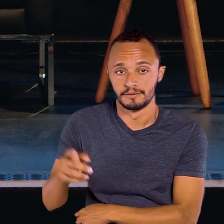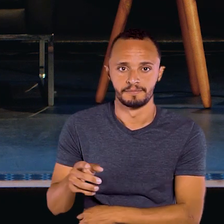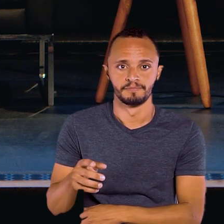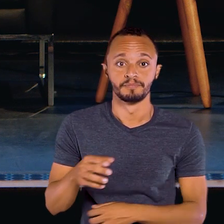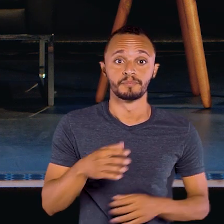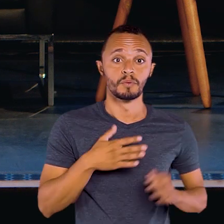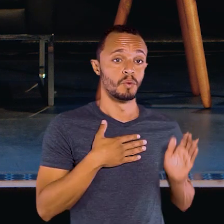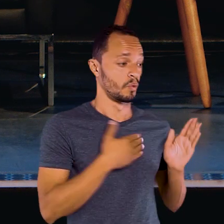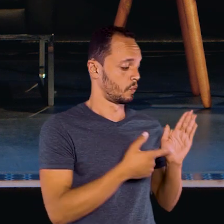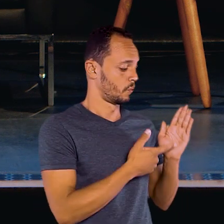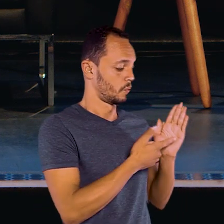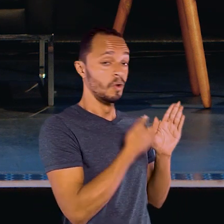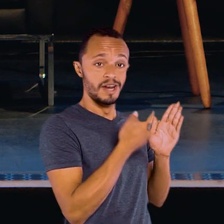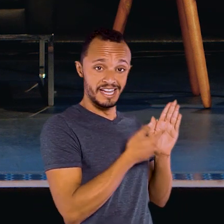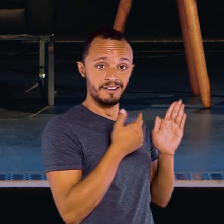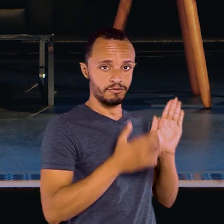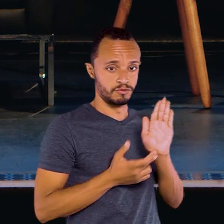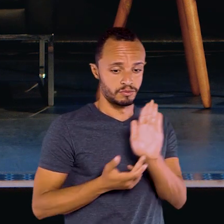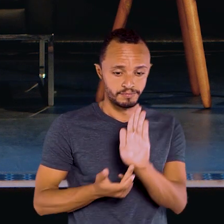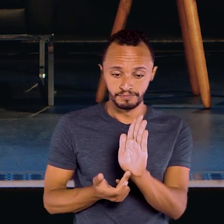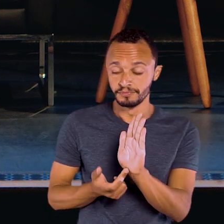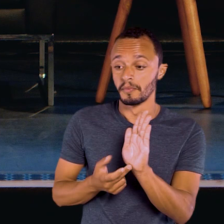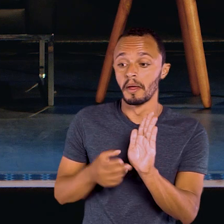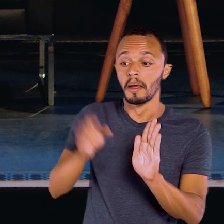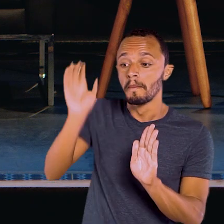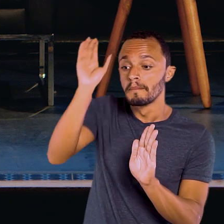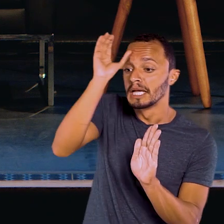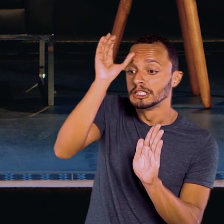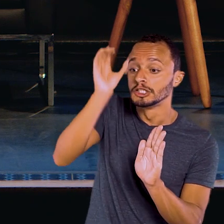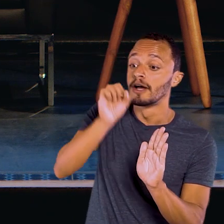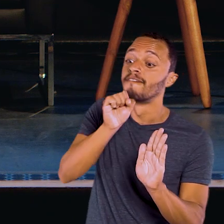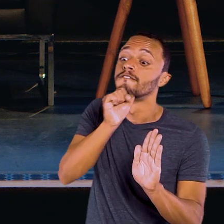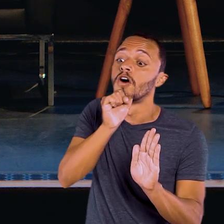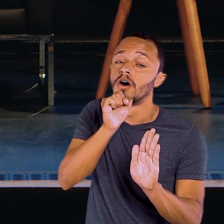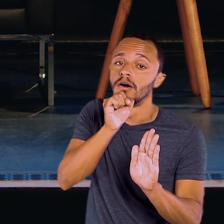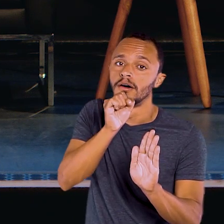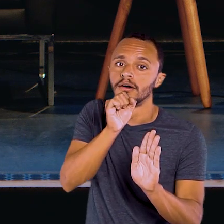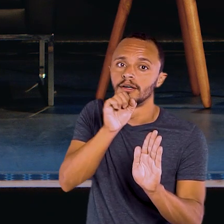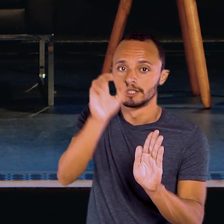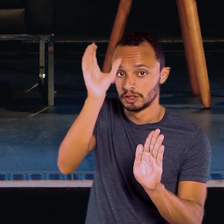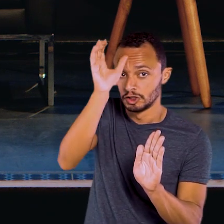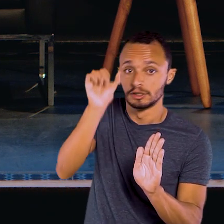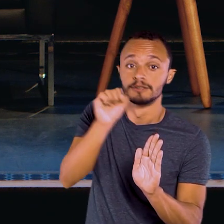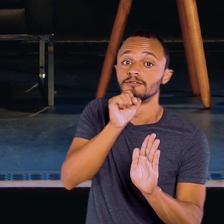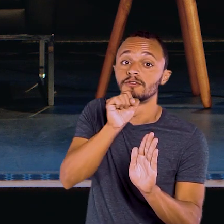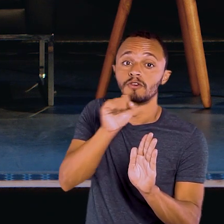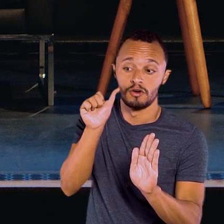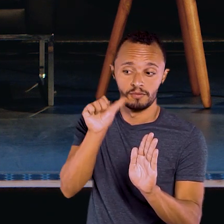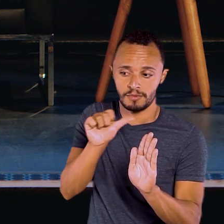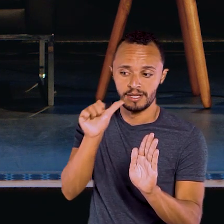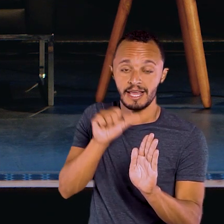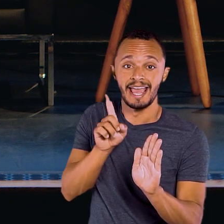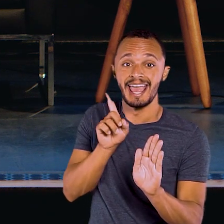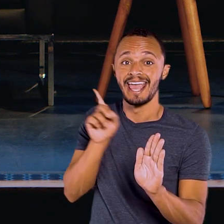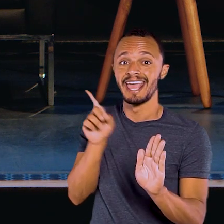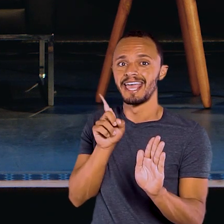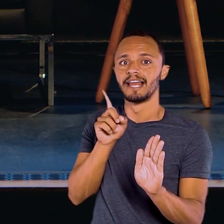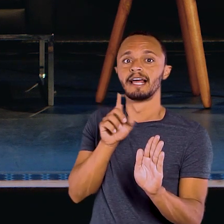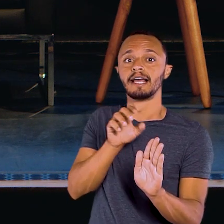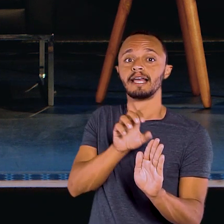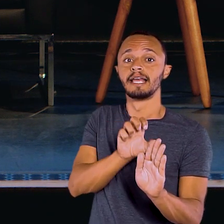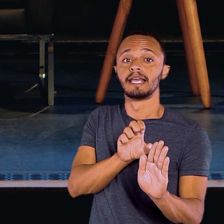minha tia-avó, que é esquizofrênica, né? Então, olha que interessante. A ciência diz a ela